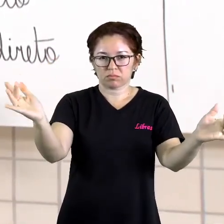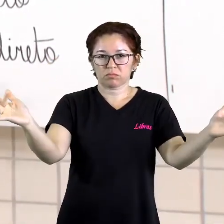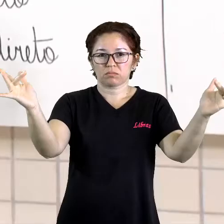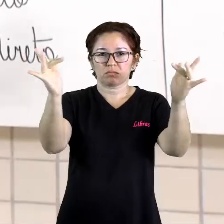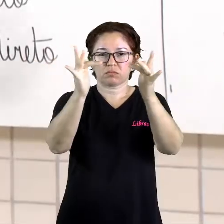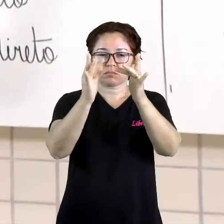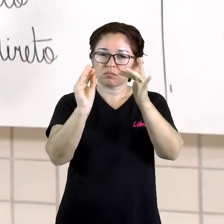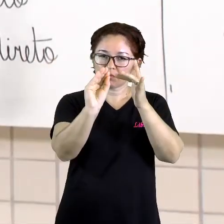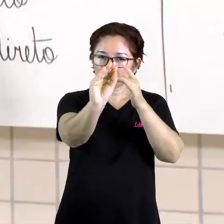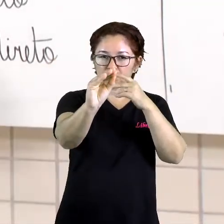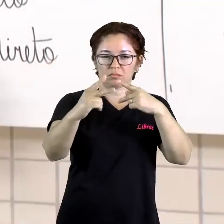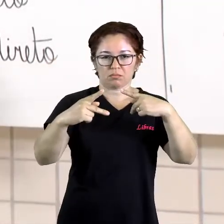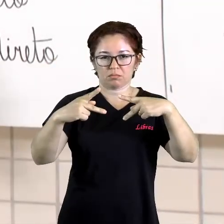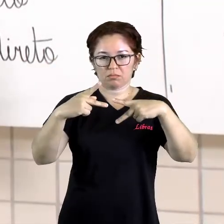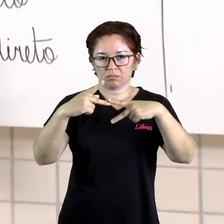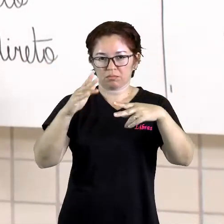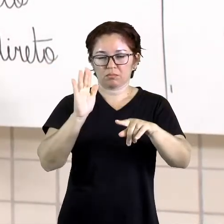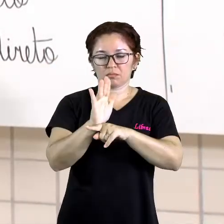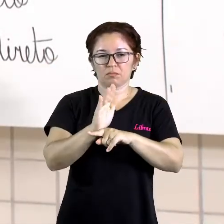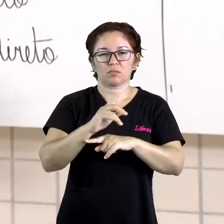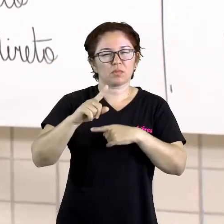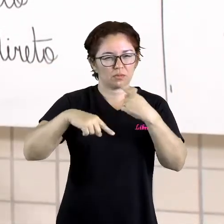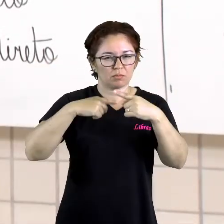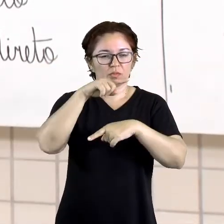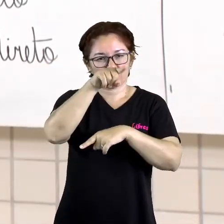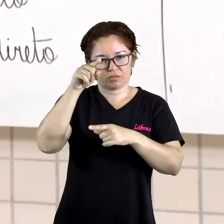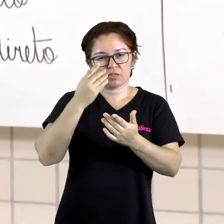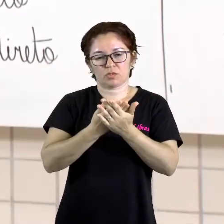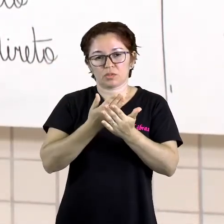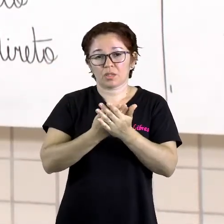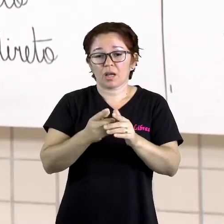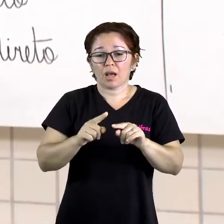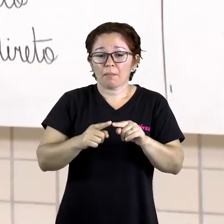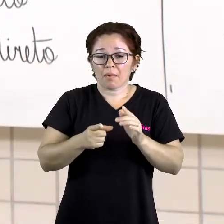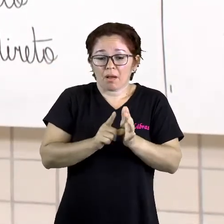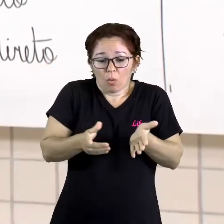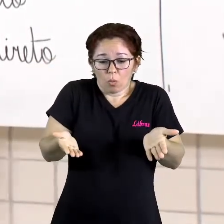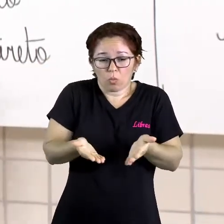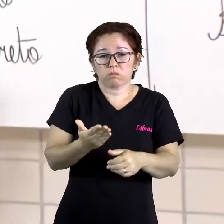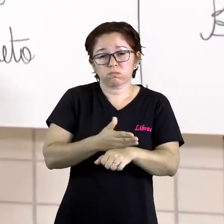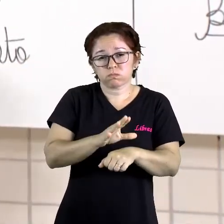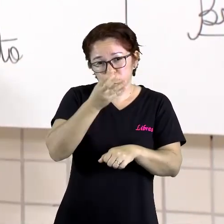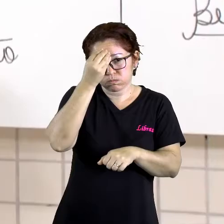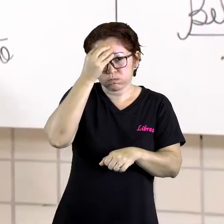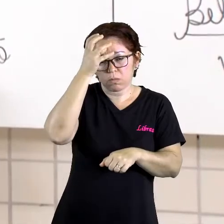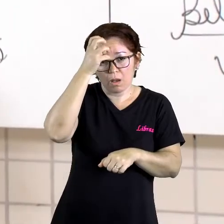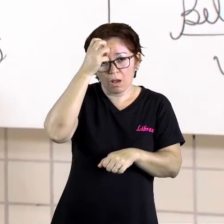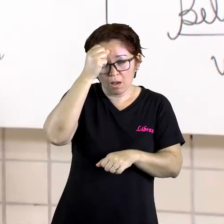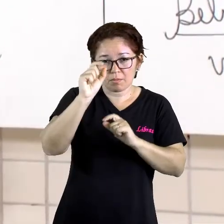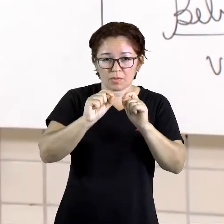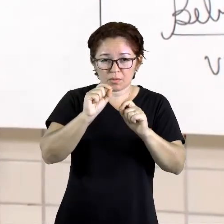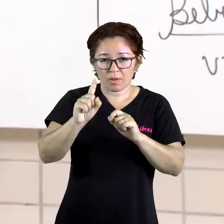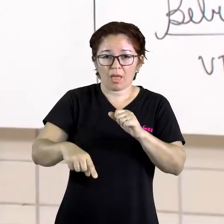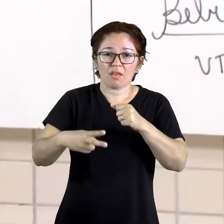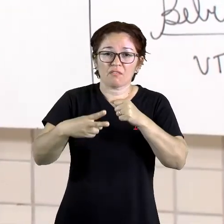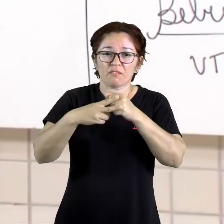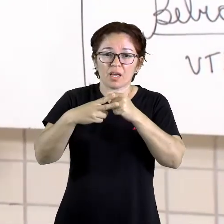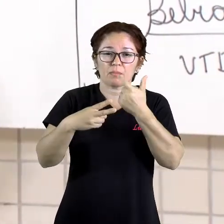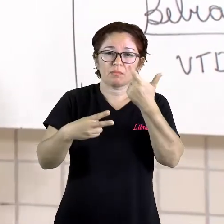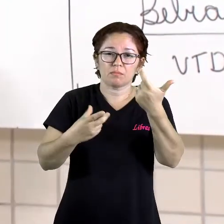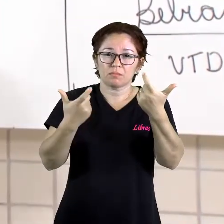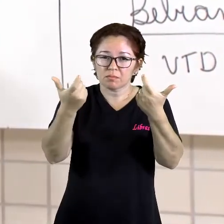irão estudar mais para frente. Mas eu quero que vocês aprendam hoje o que é verbo de ligação. Observem.